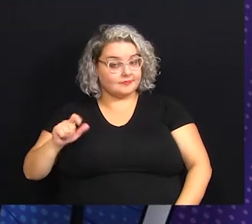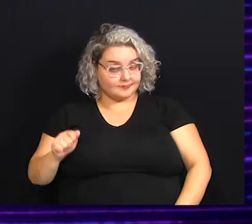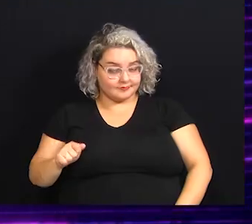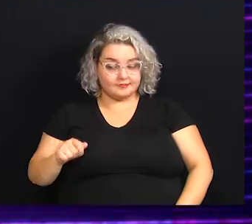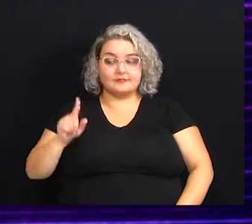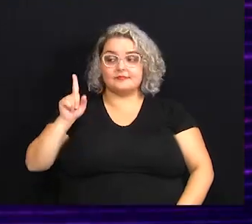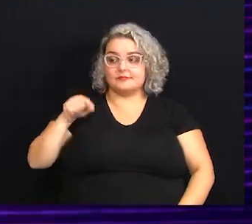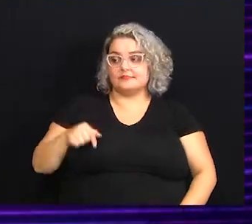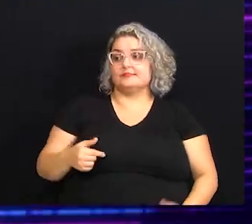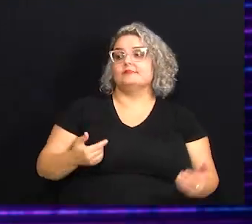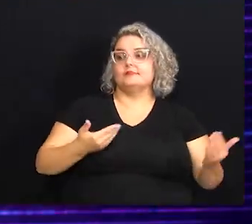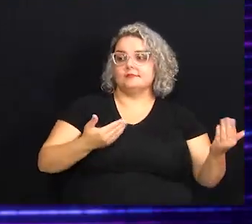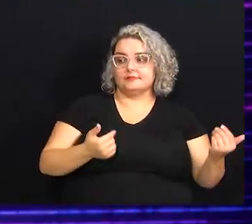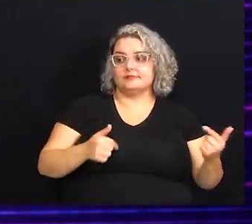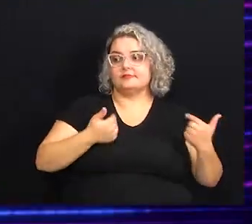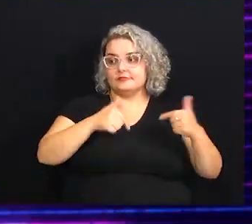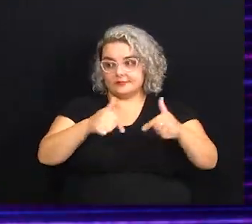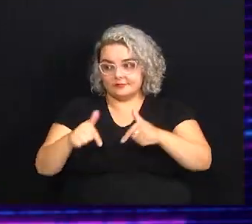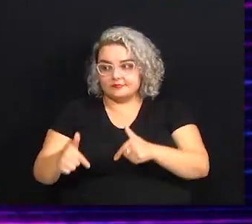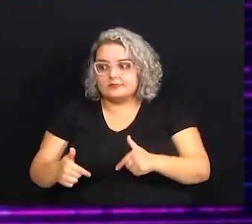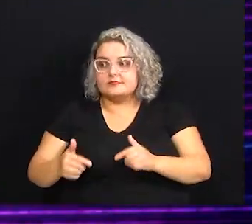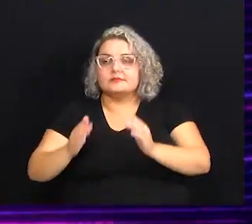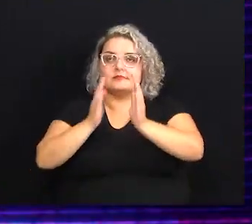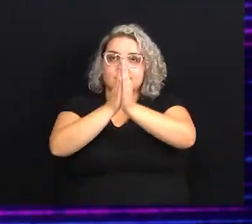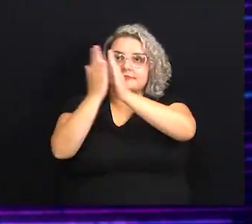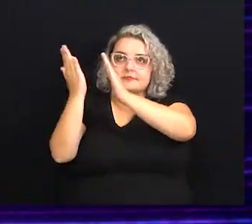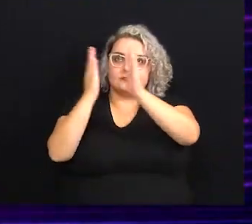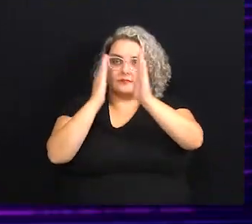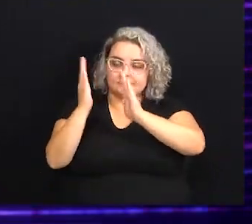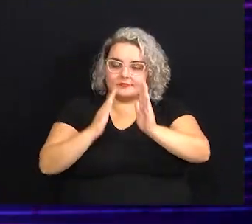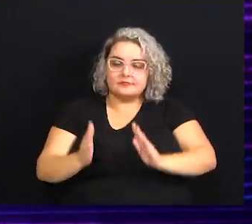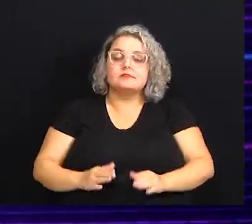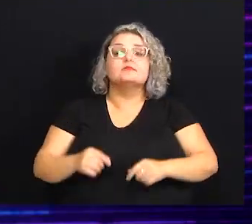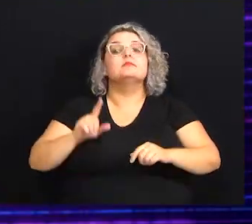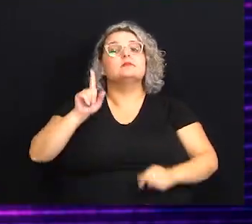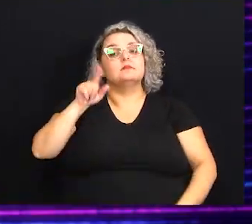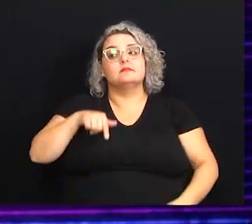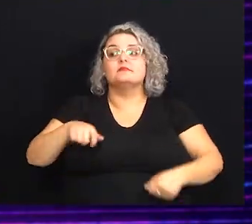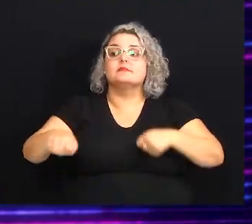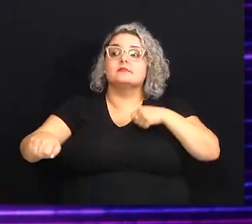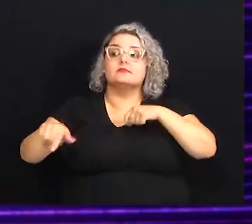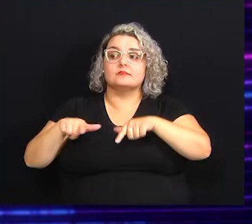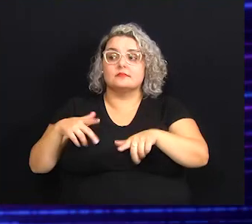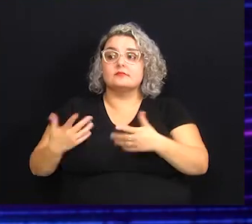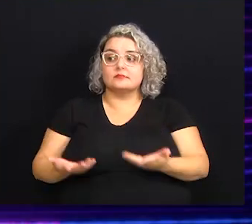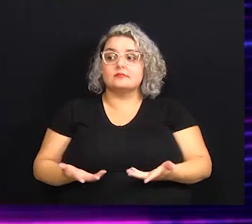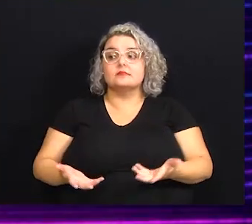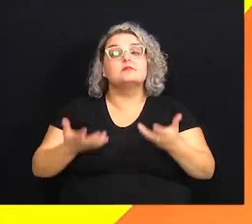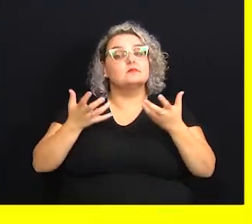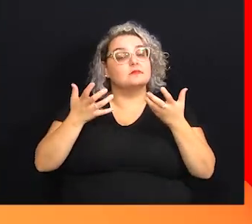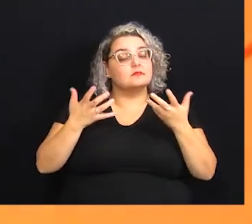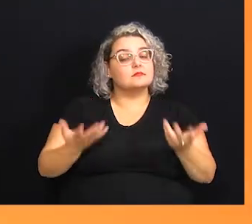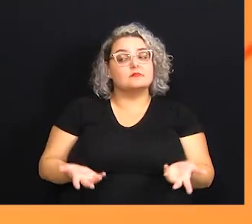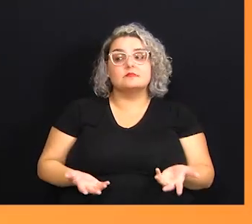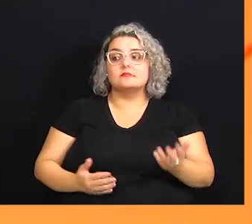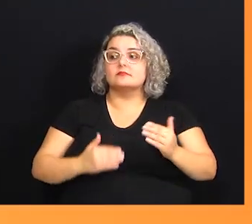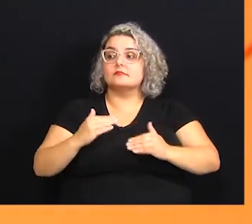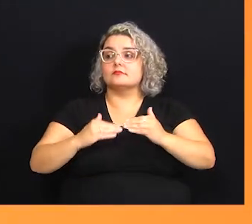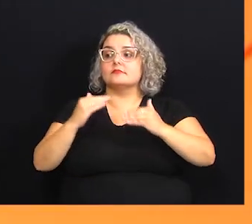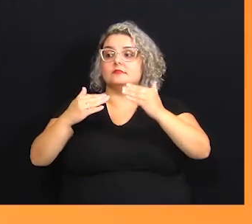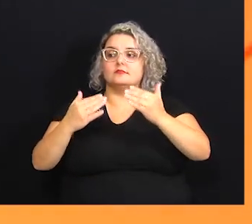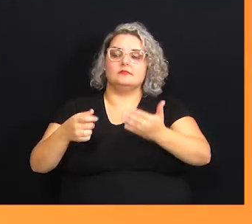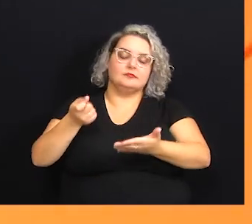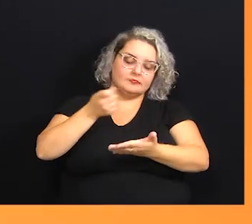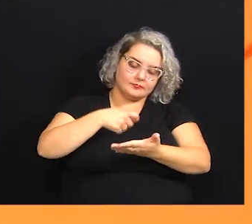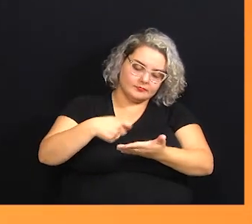uma jovem que ela trabalha numa biblioteca, mas ela é formada e ela quer se desenvolver